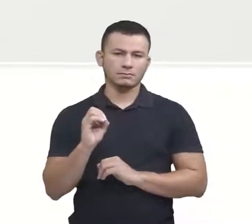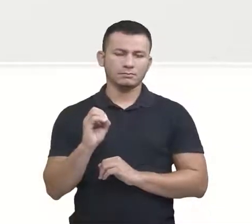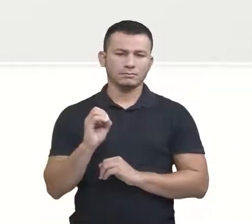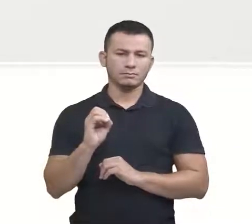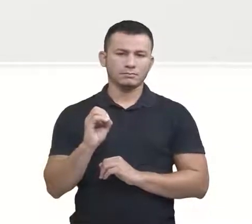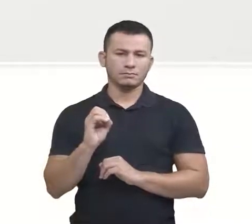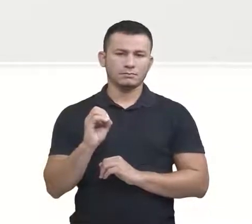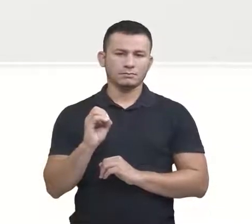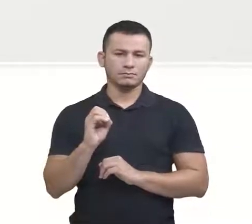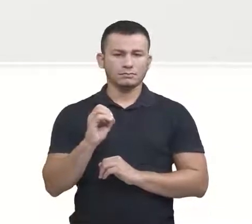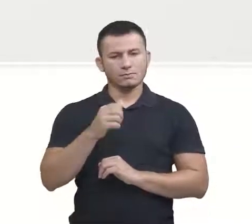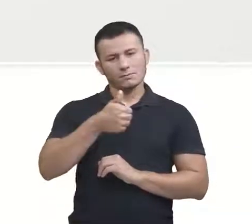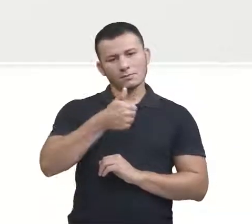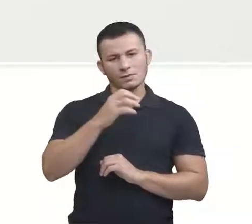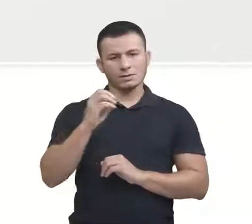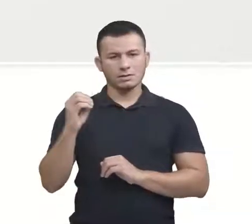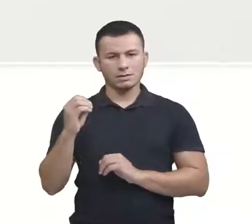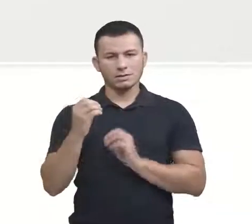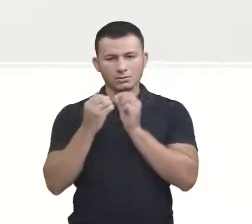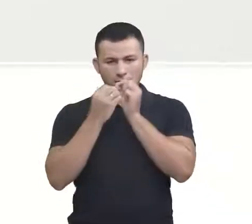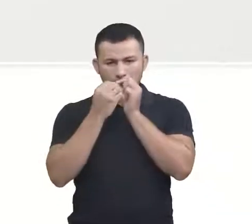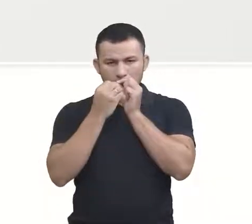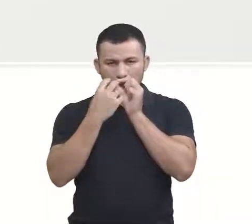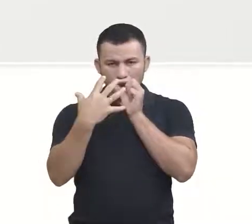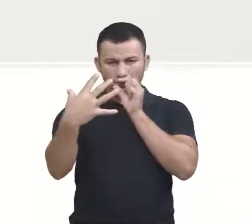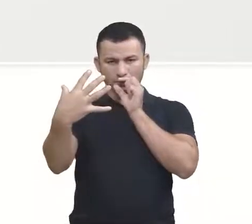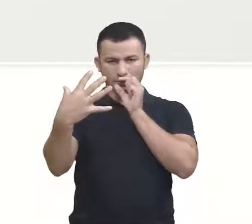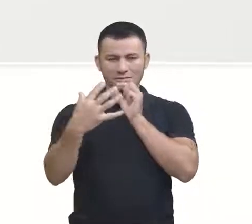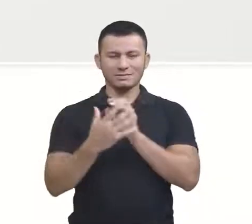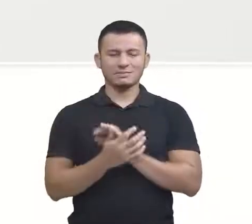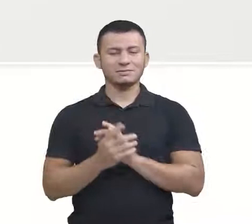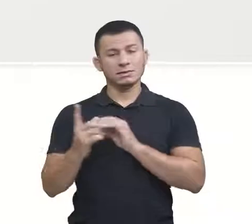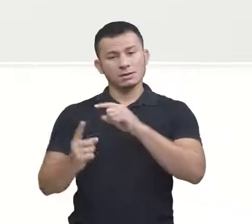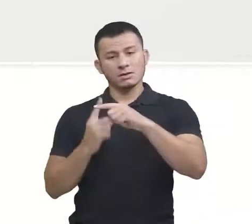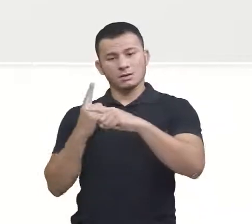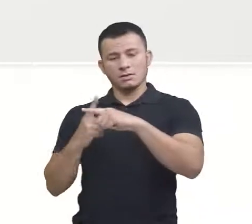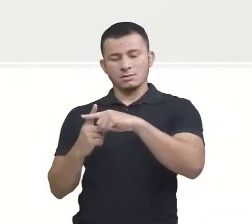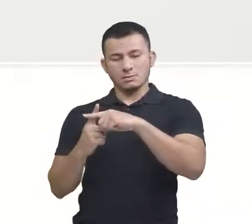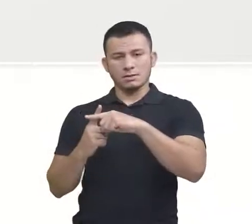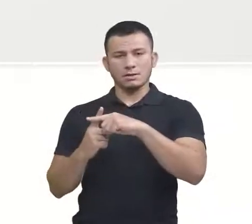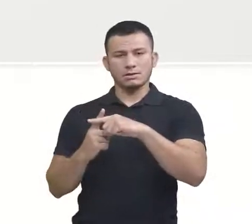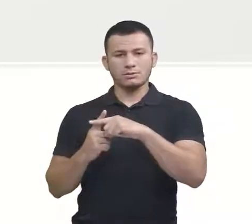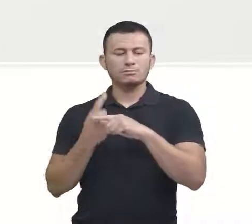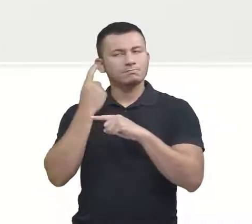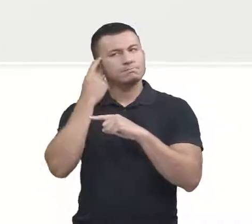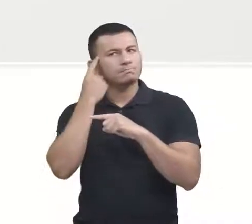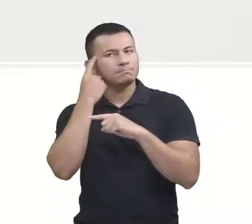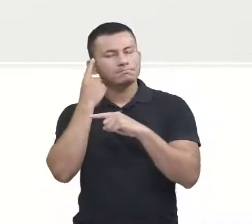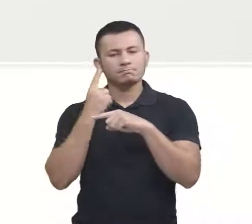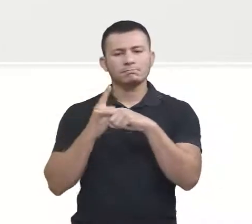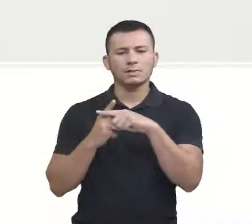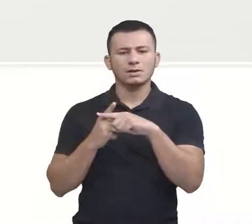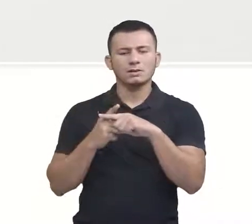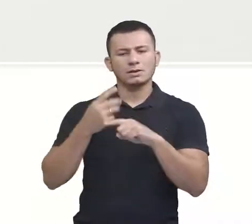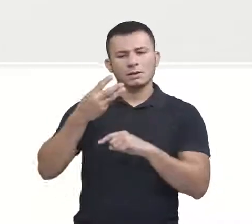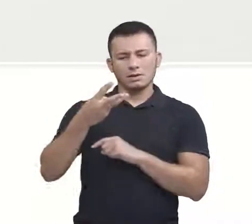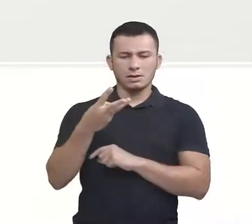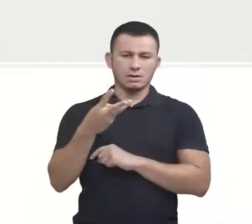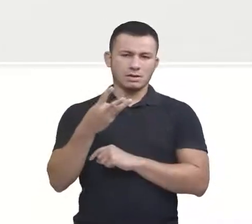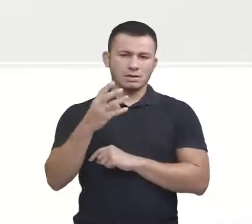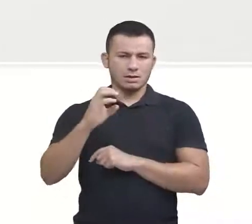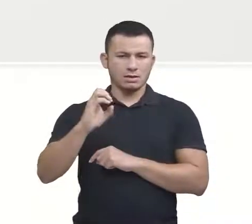balões é mas há 30